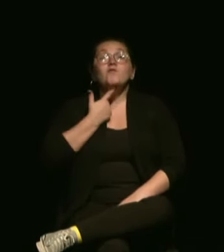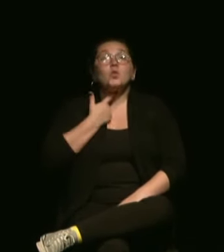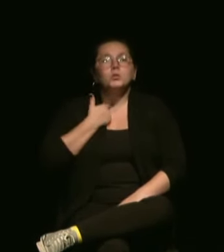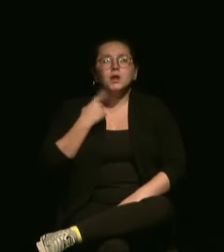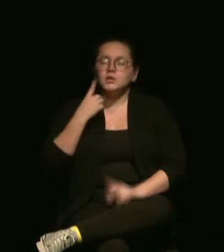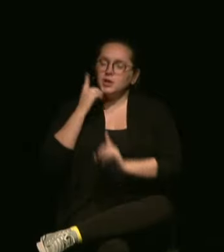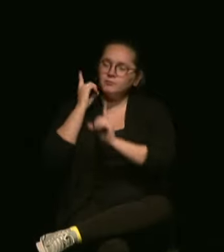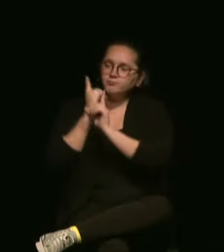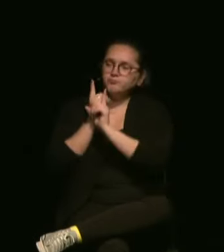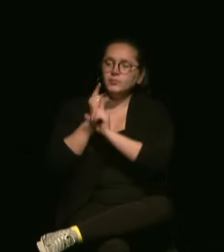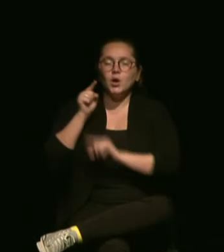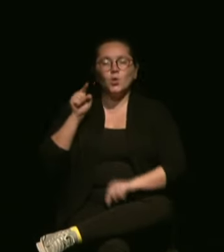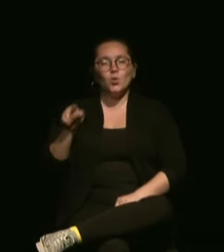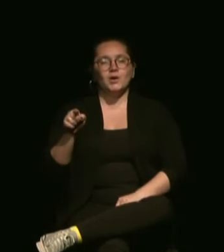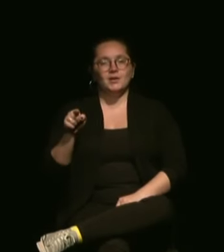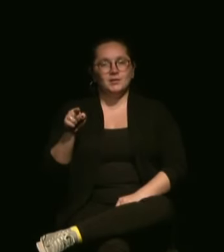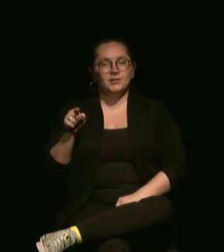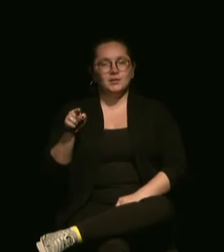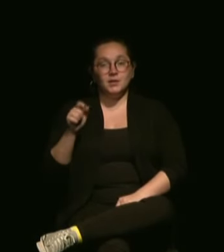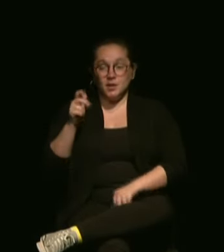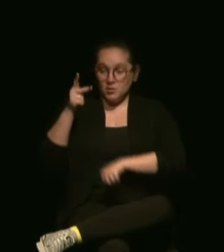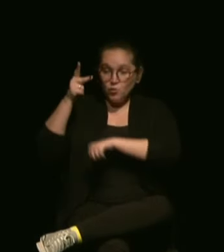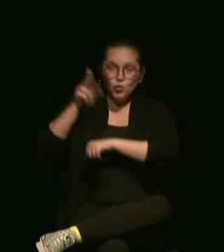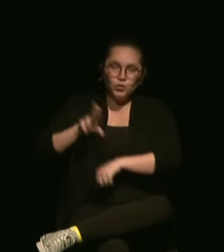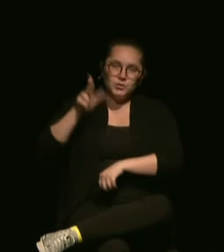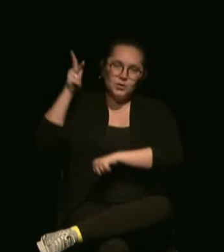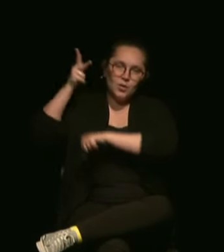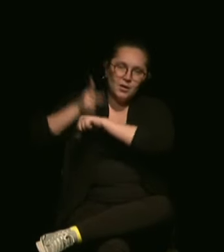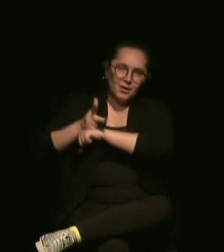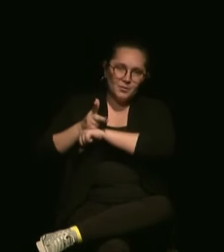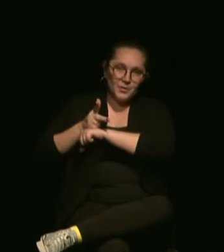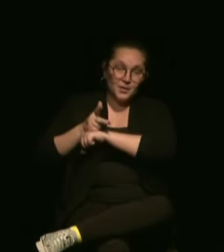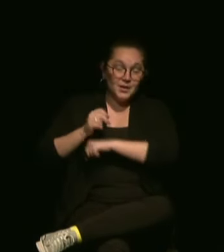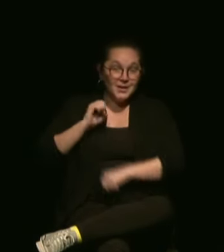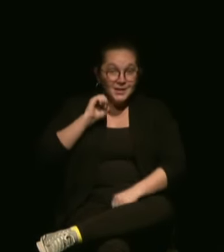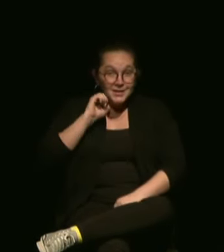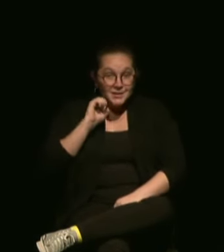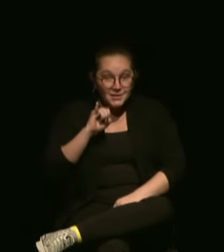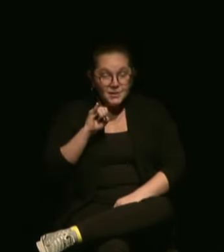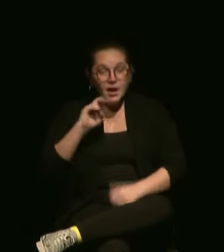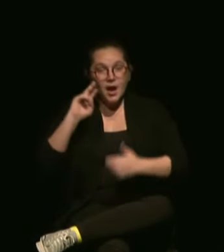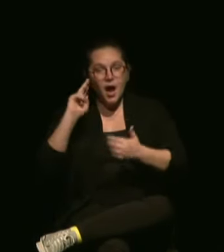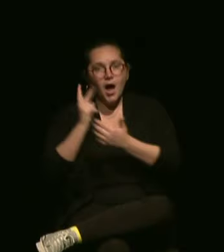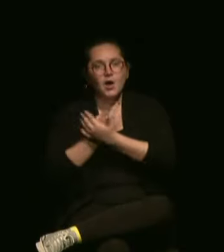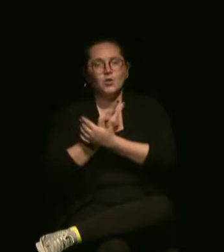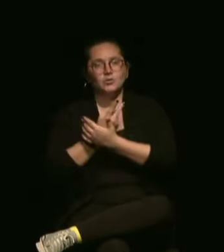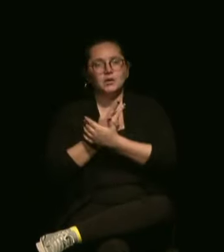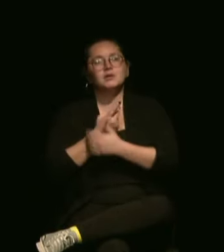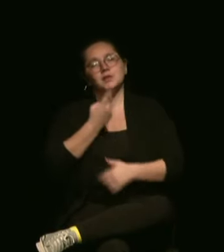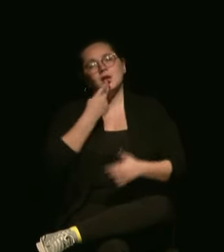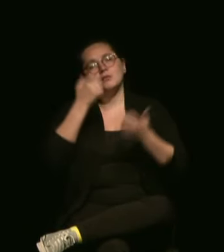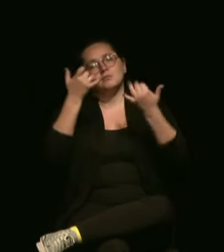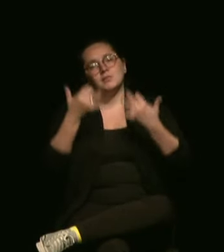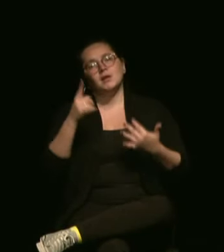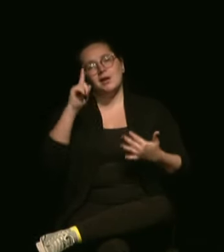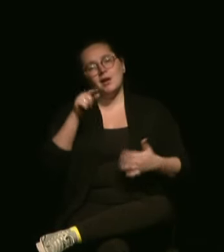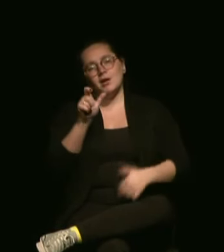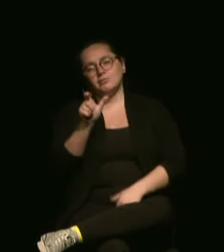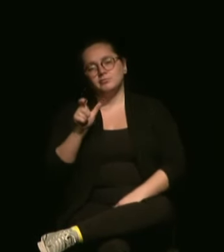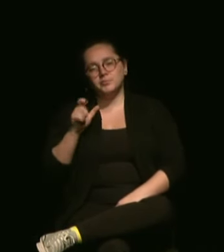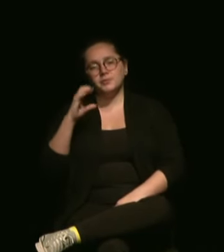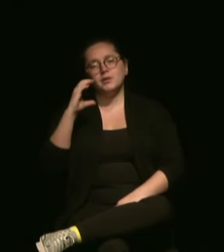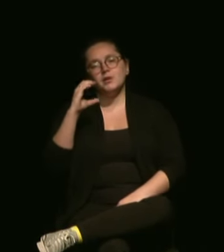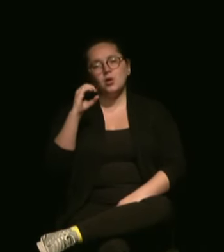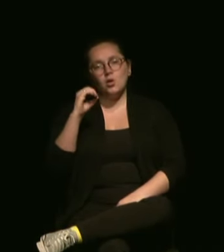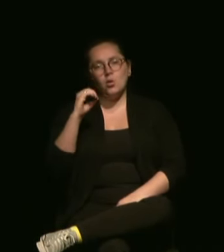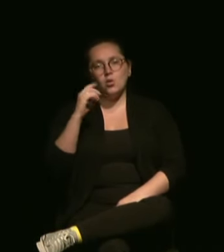ele no meio do caminho, diante de uma câmera. E se isso acontece, se dá aquilo que ele vai chamar de co-presença, e